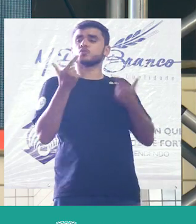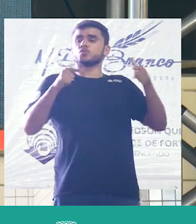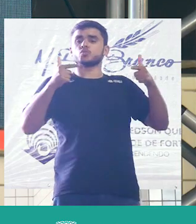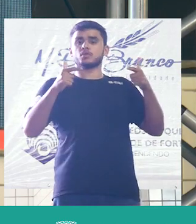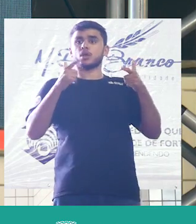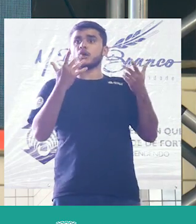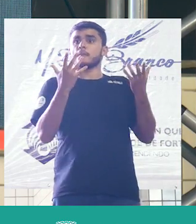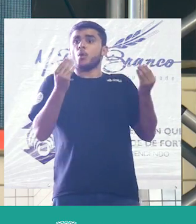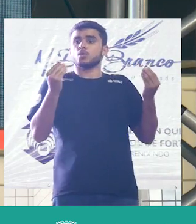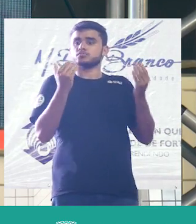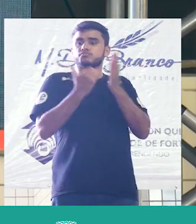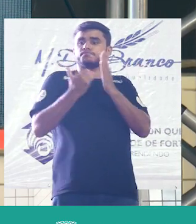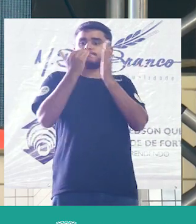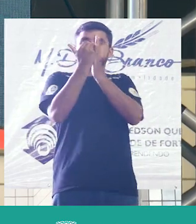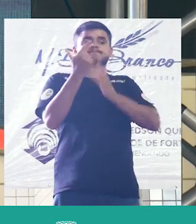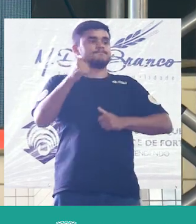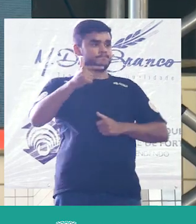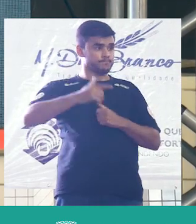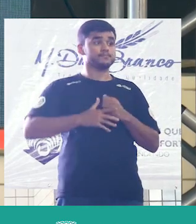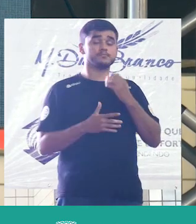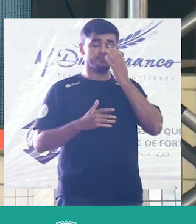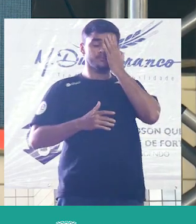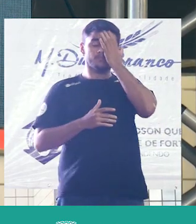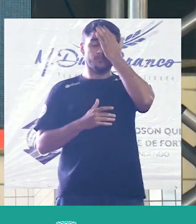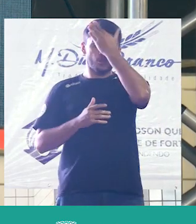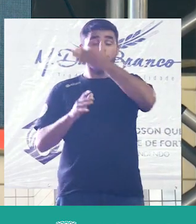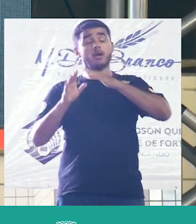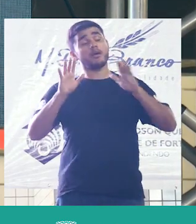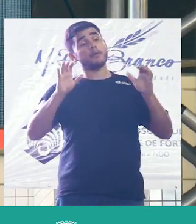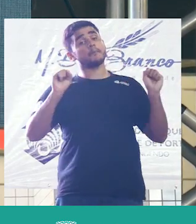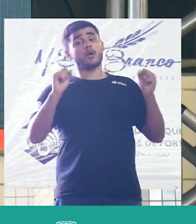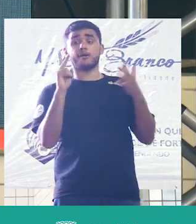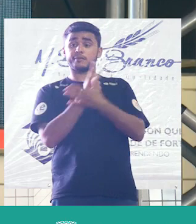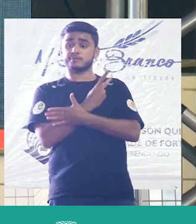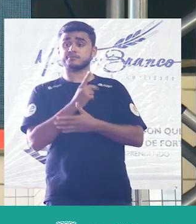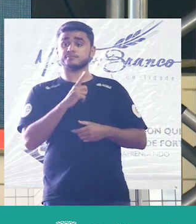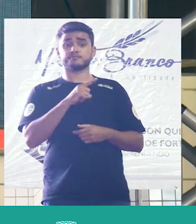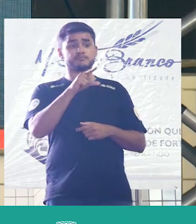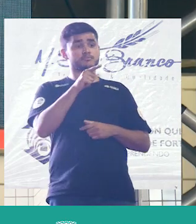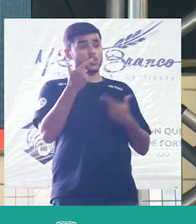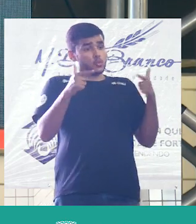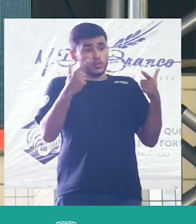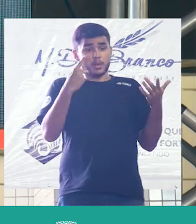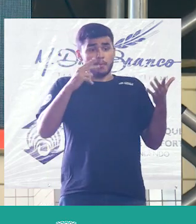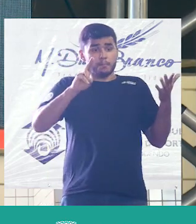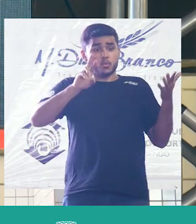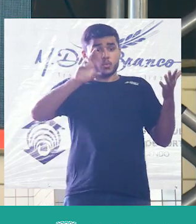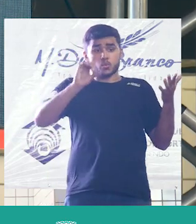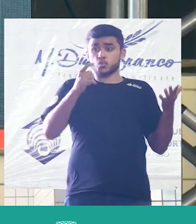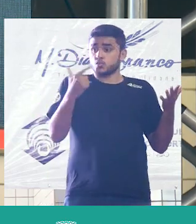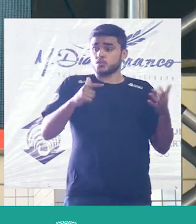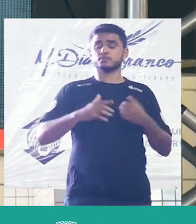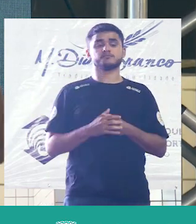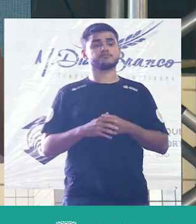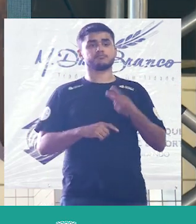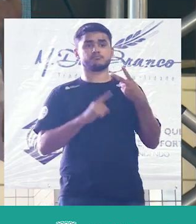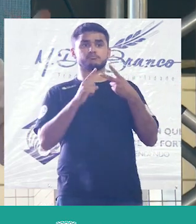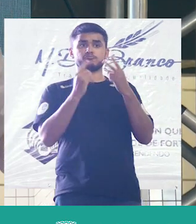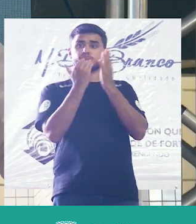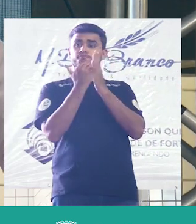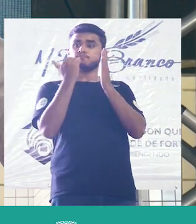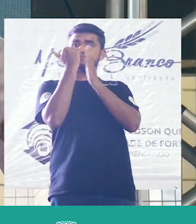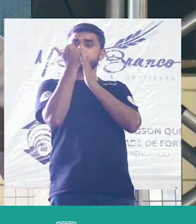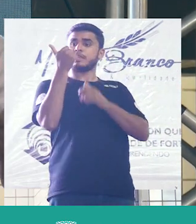em excesso. É possível que numa certa questão o reagente não seja puro, é possível que o rendimento não